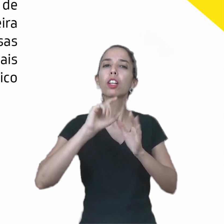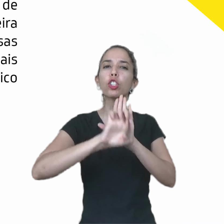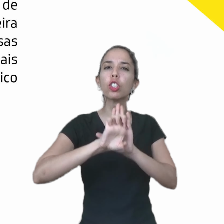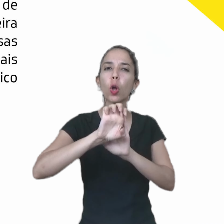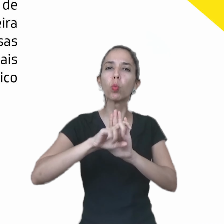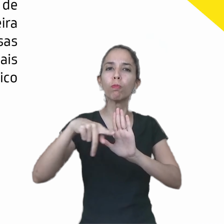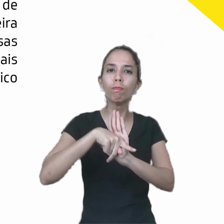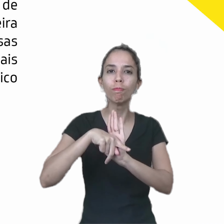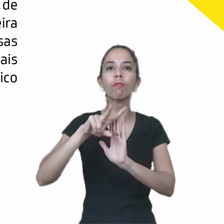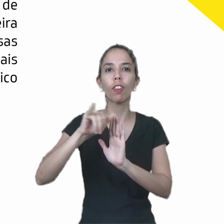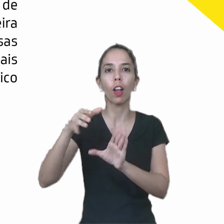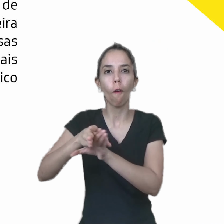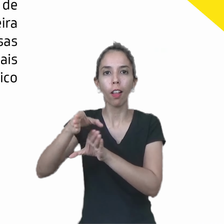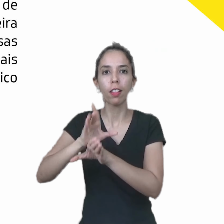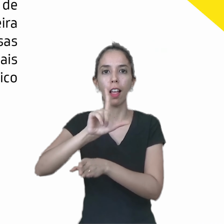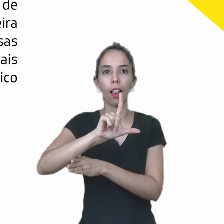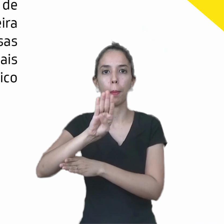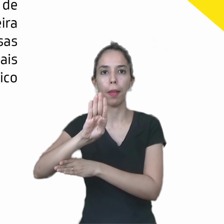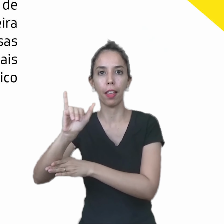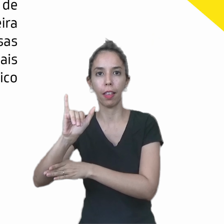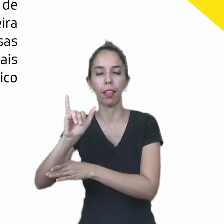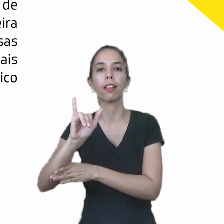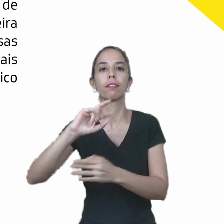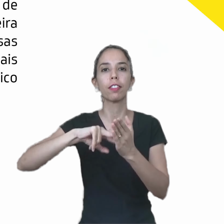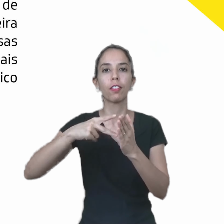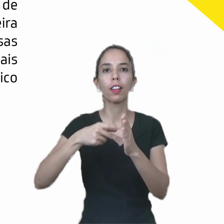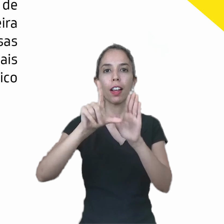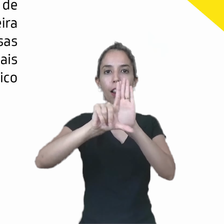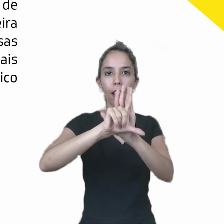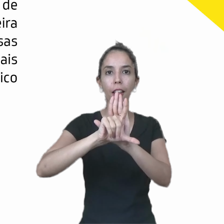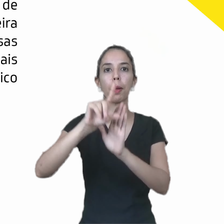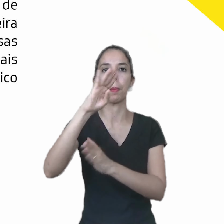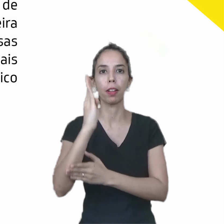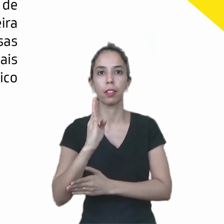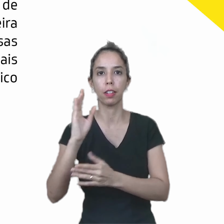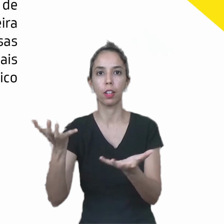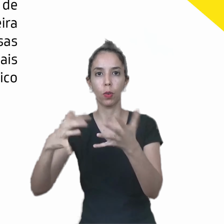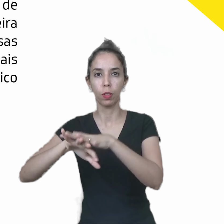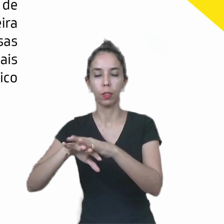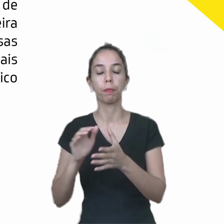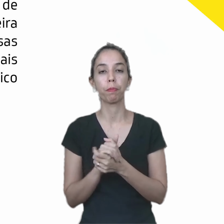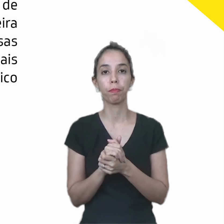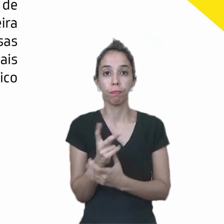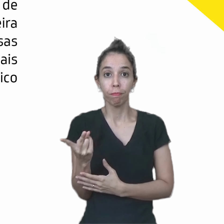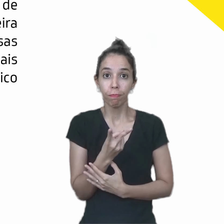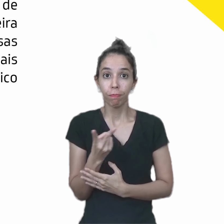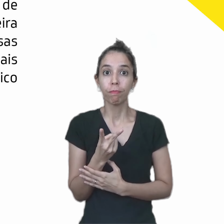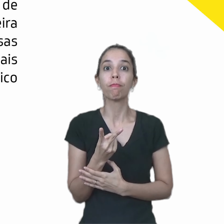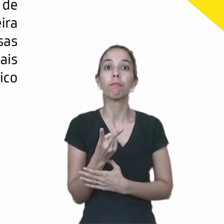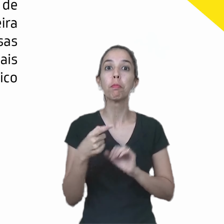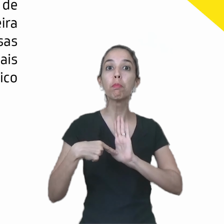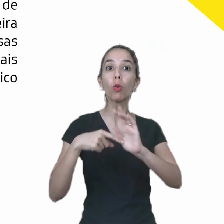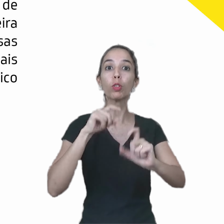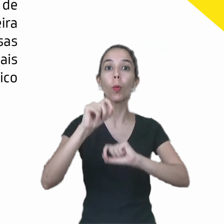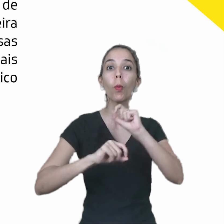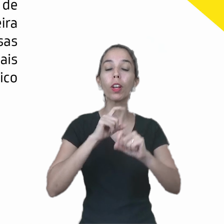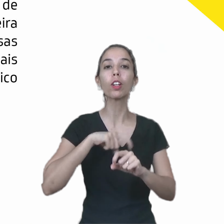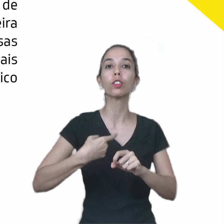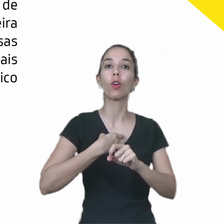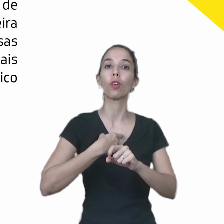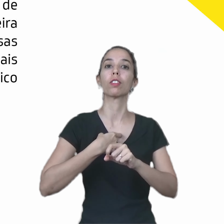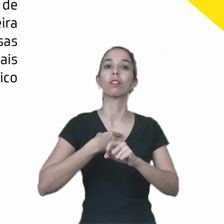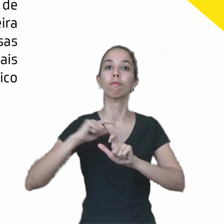Vale-se também de um estatuto que orienta a LBI, Lei Brasileira de Inclusão. E ambos reverberam o que